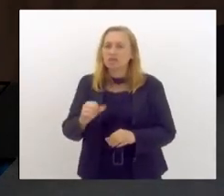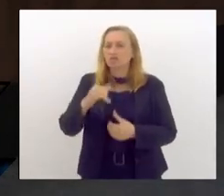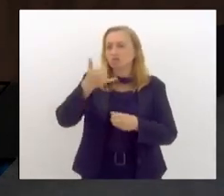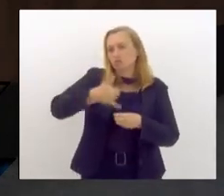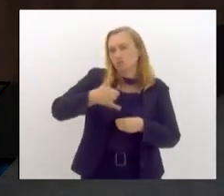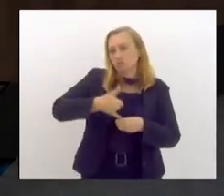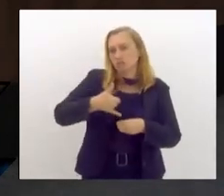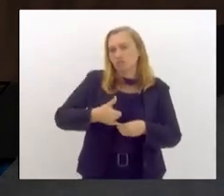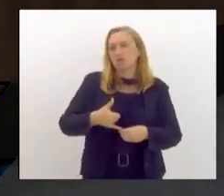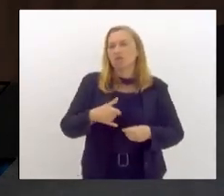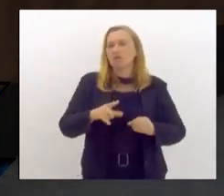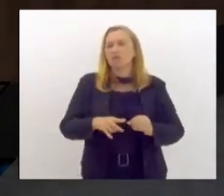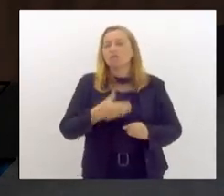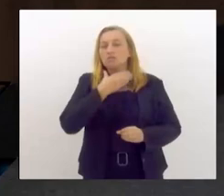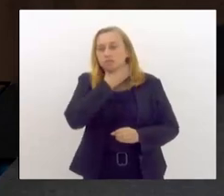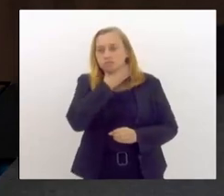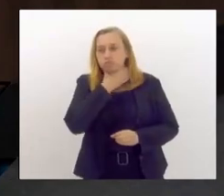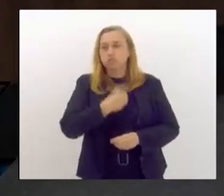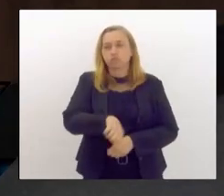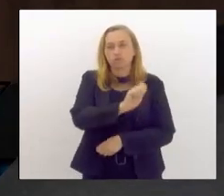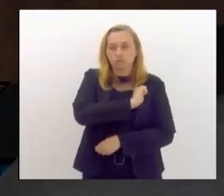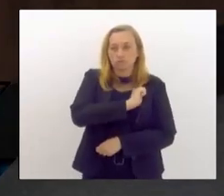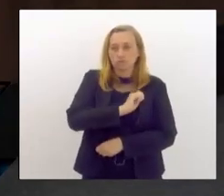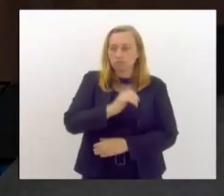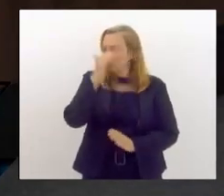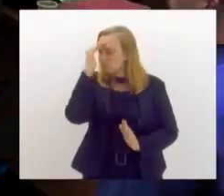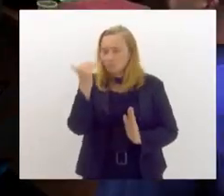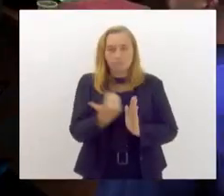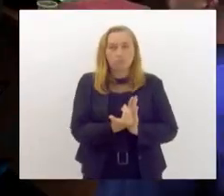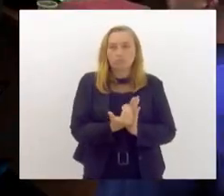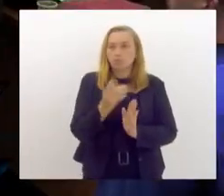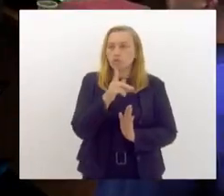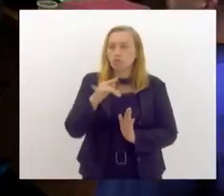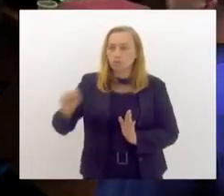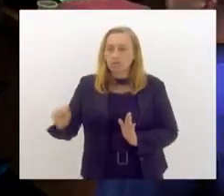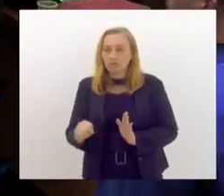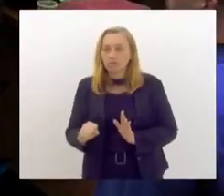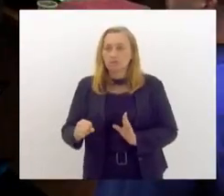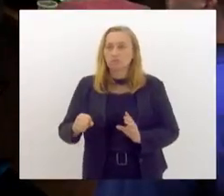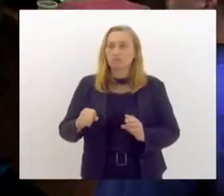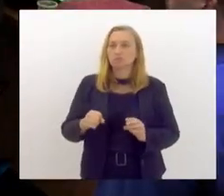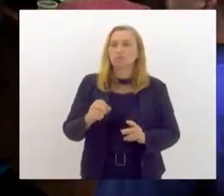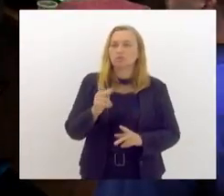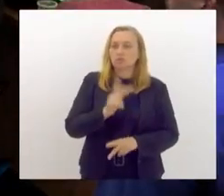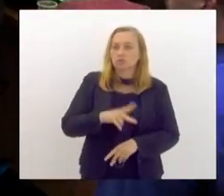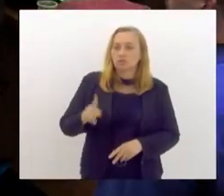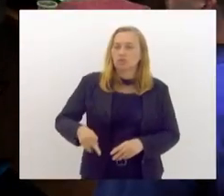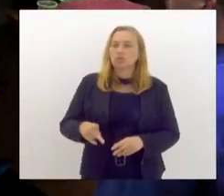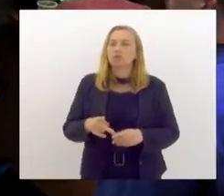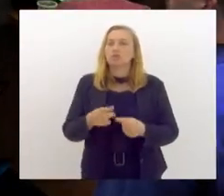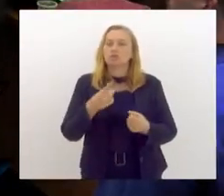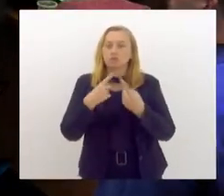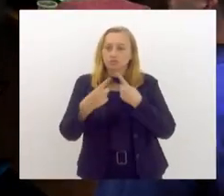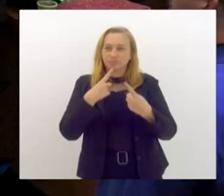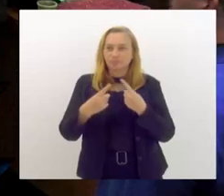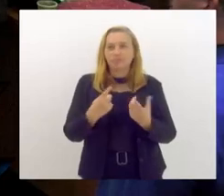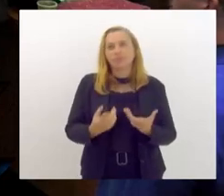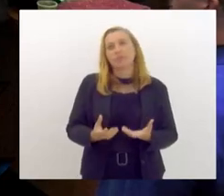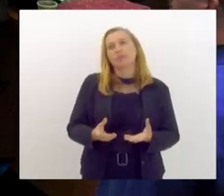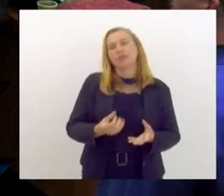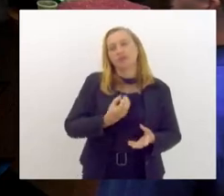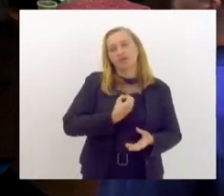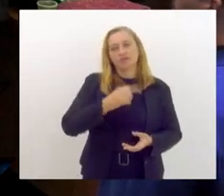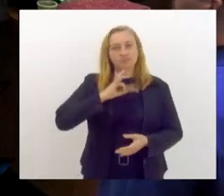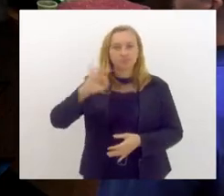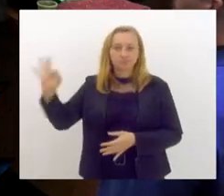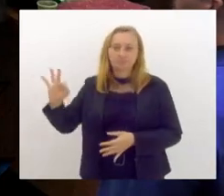regime de recuperação fiscal, que não cumpre o piso do magistério. Começar a debater colégio de líderes sobre medalha é rebaixar